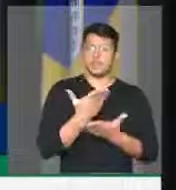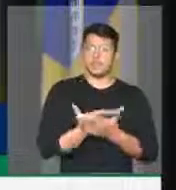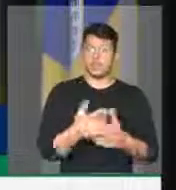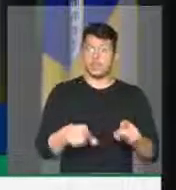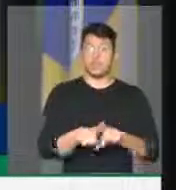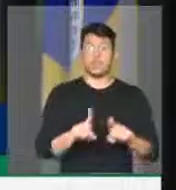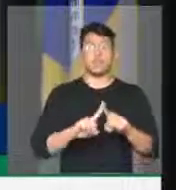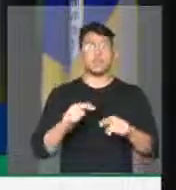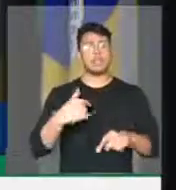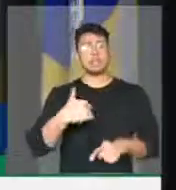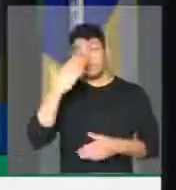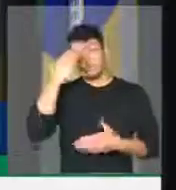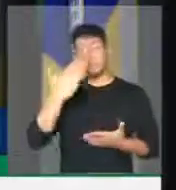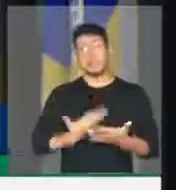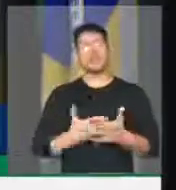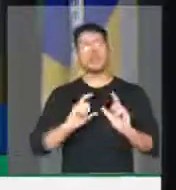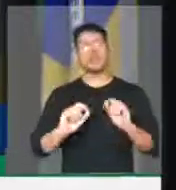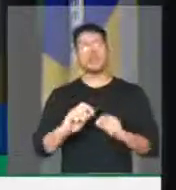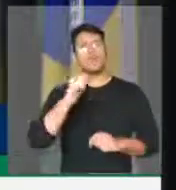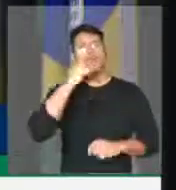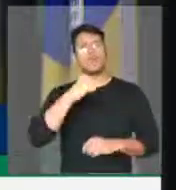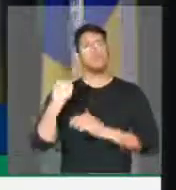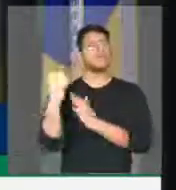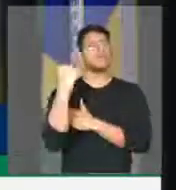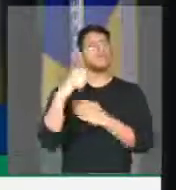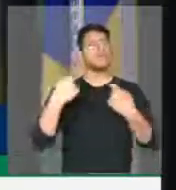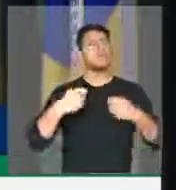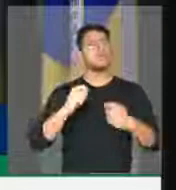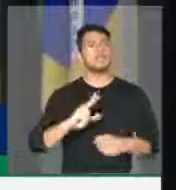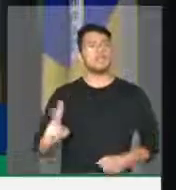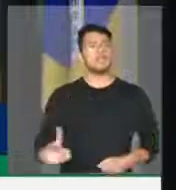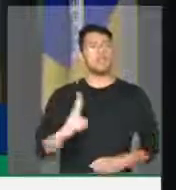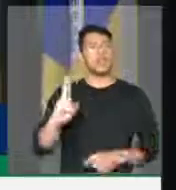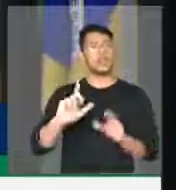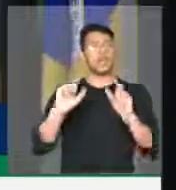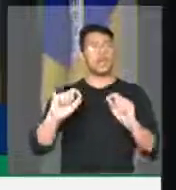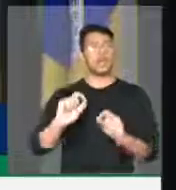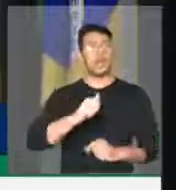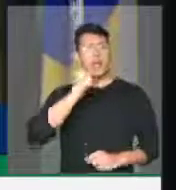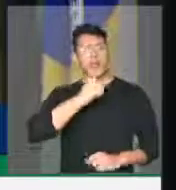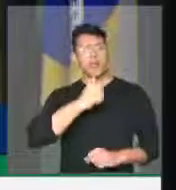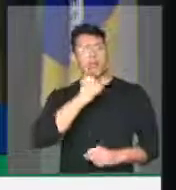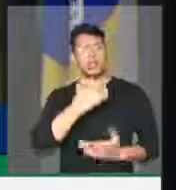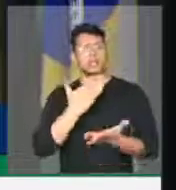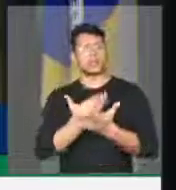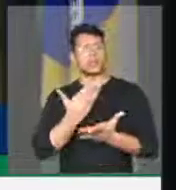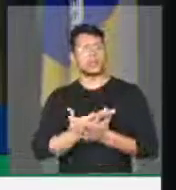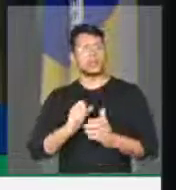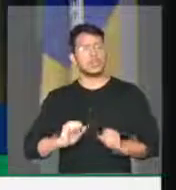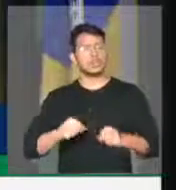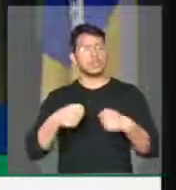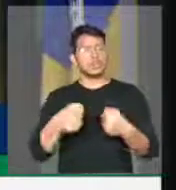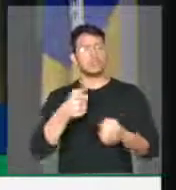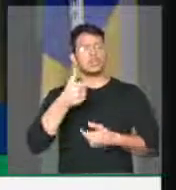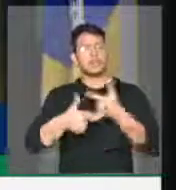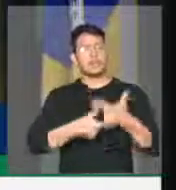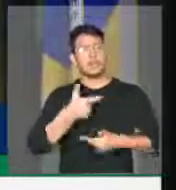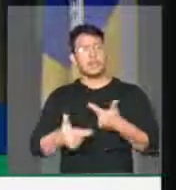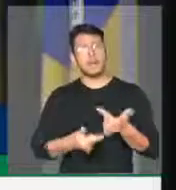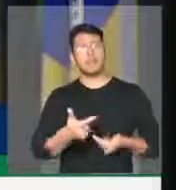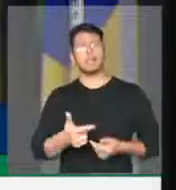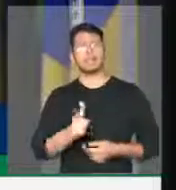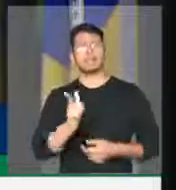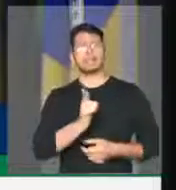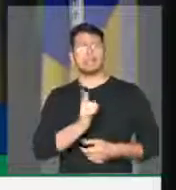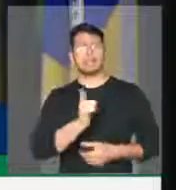acho que o feminismo tem que ser isso, valorizar essas mulheres que estudam, não é? Que enfrentam a vida realmente e meio